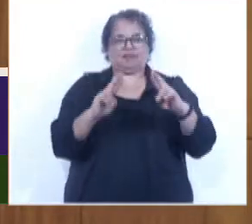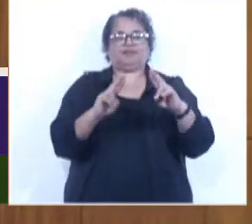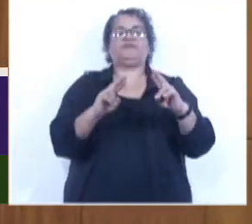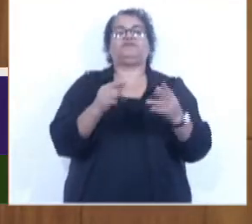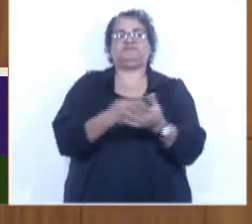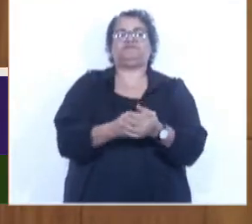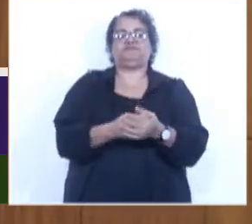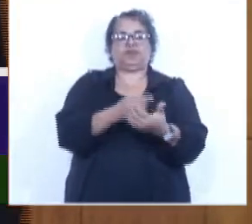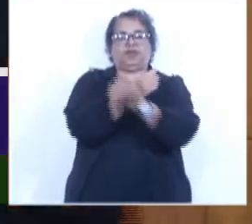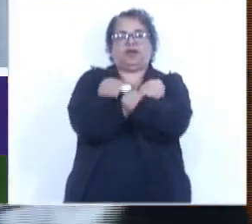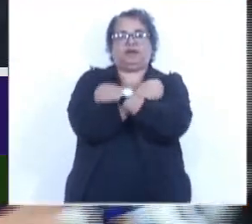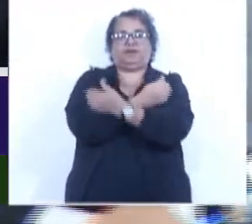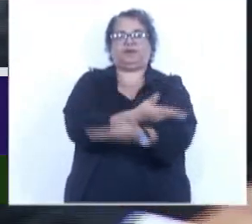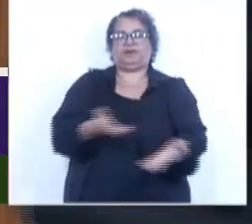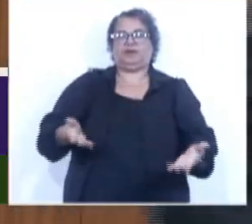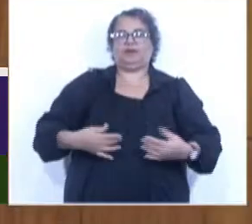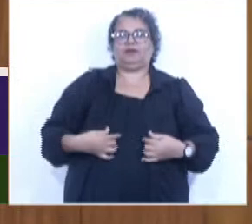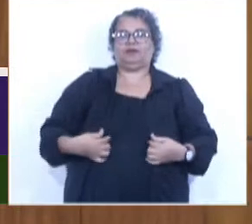importante